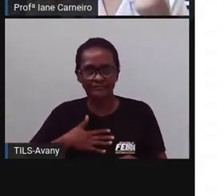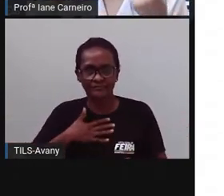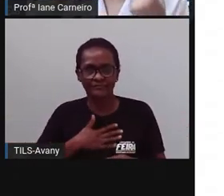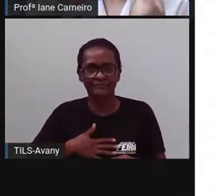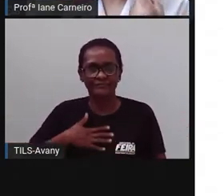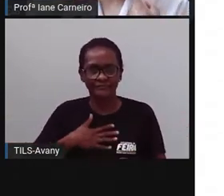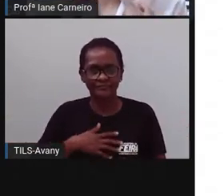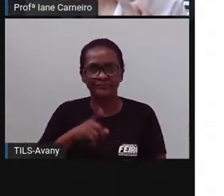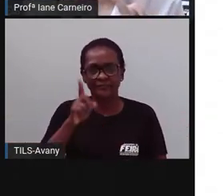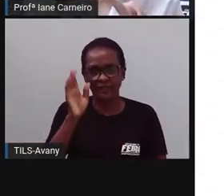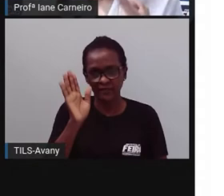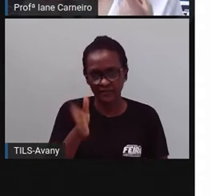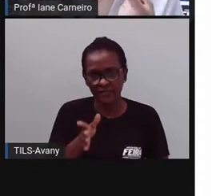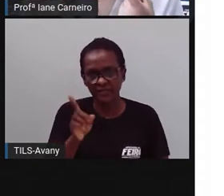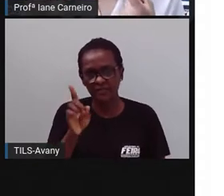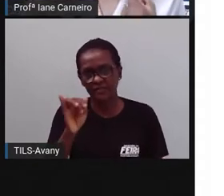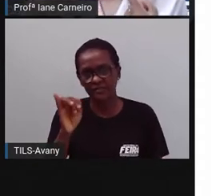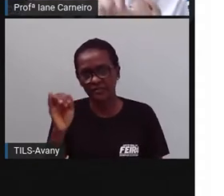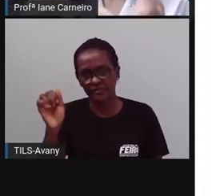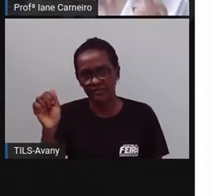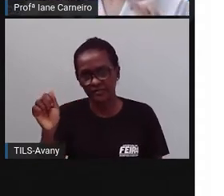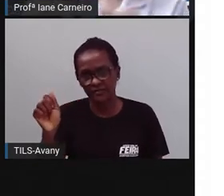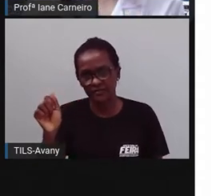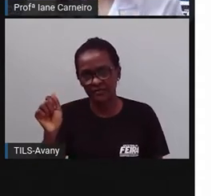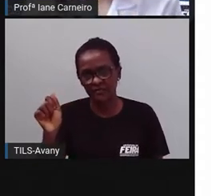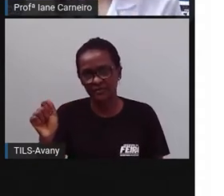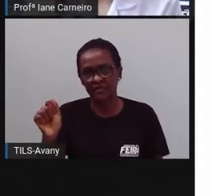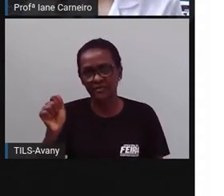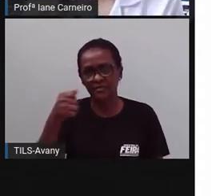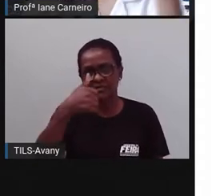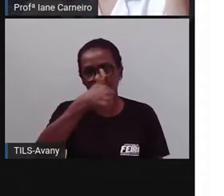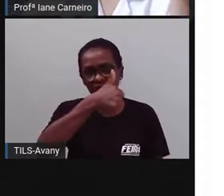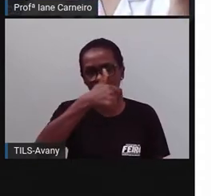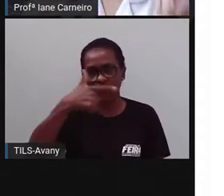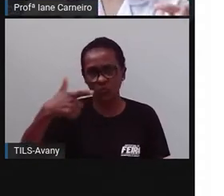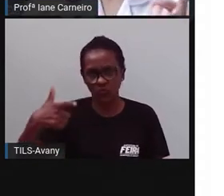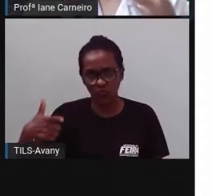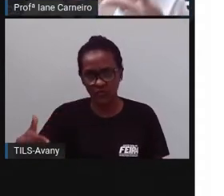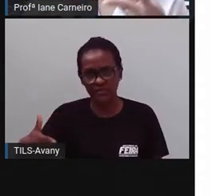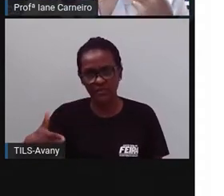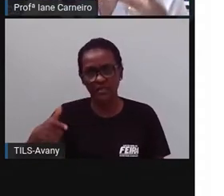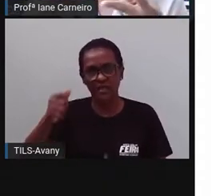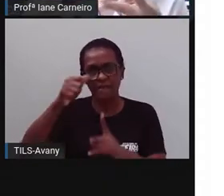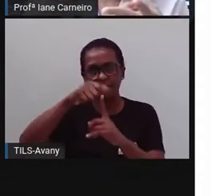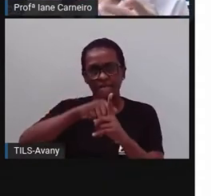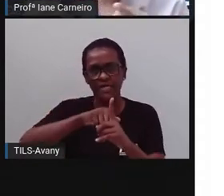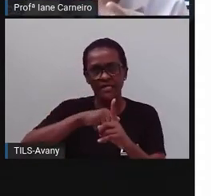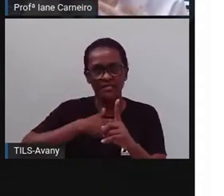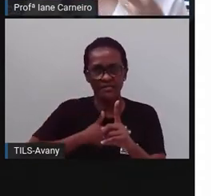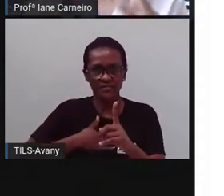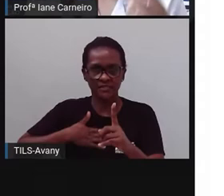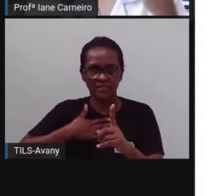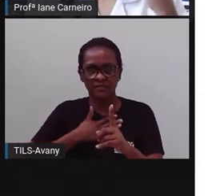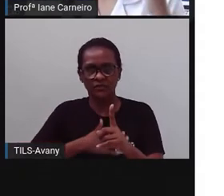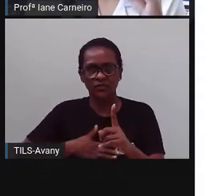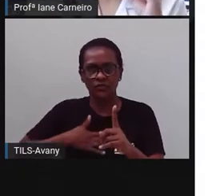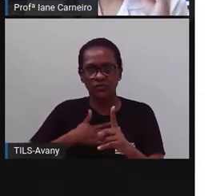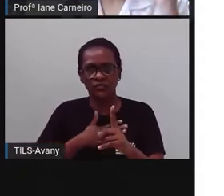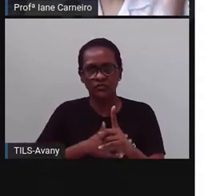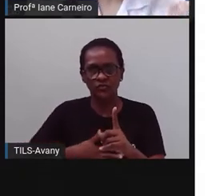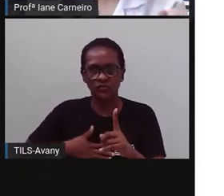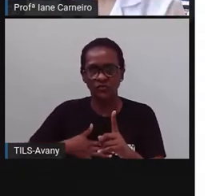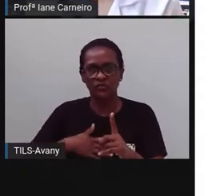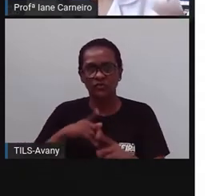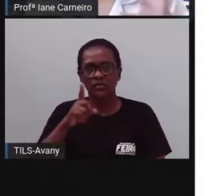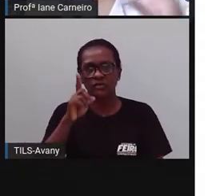pessoa dizer qual é o dia da semana que é sexta feira a data que é dia de data 12 ainda